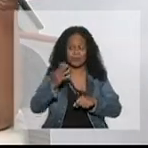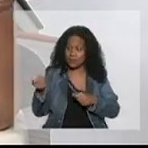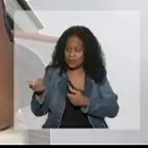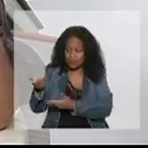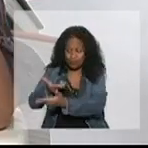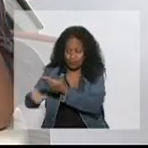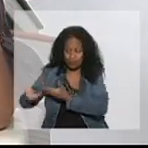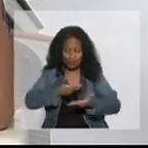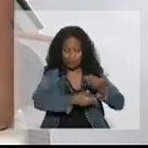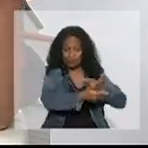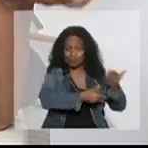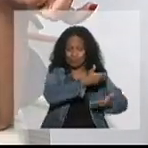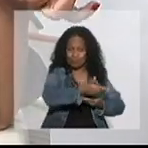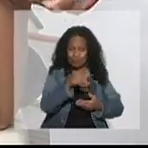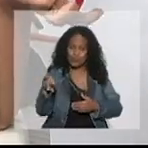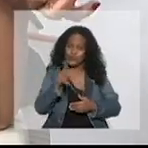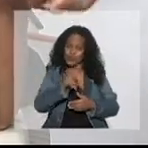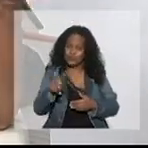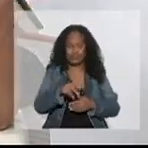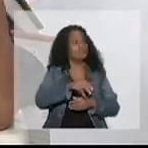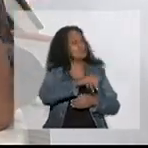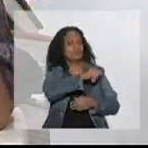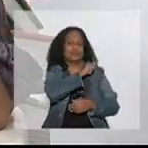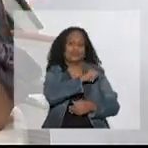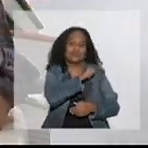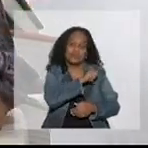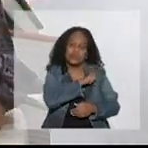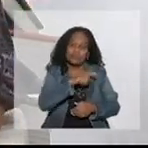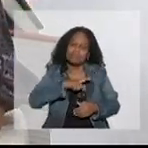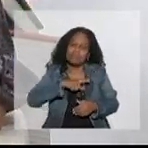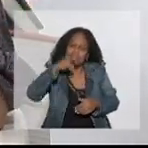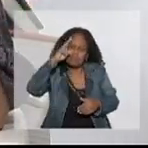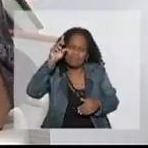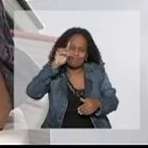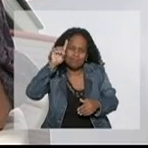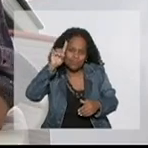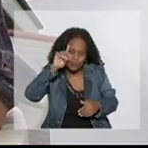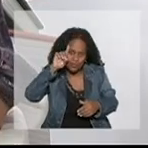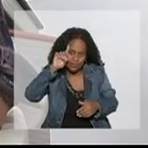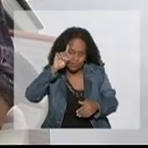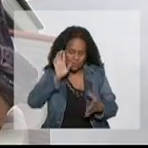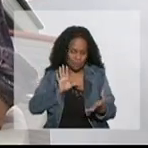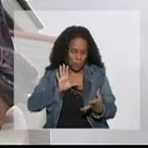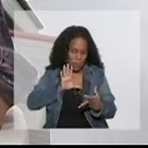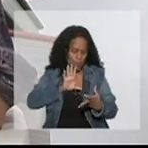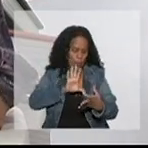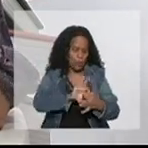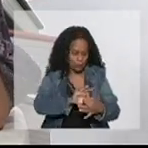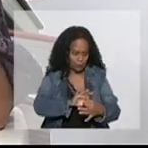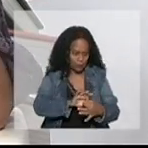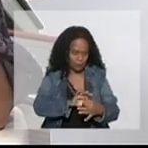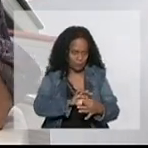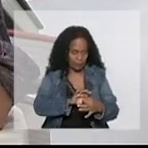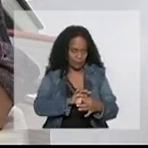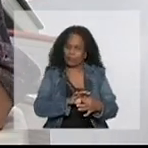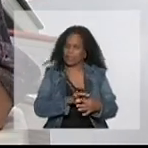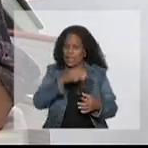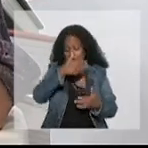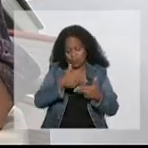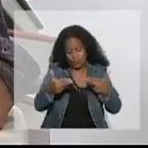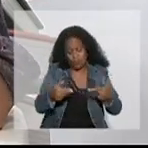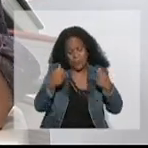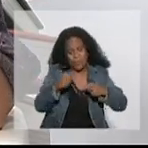nossos filhos, os nossos professores também, a gente tem no dia a dia esse eixo, né? As coisas são